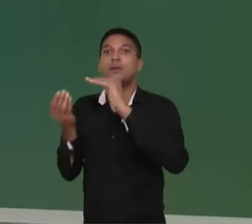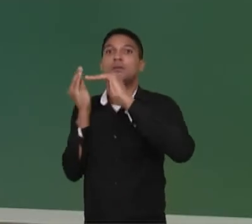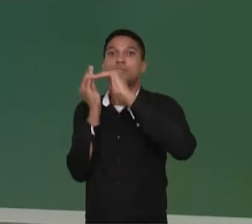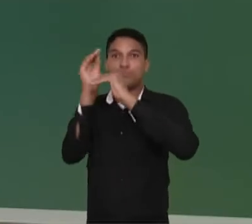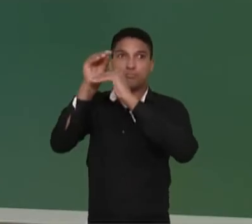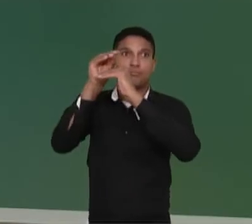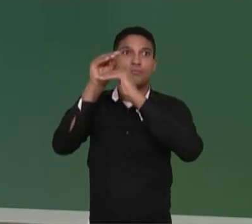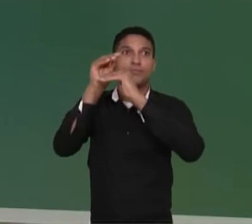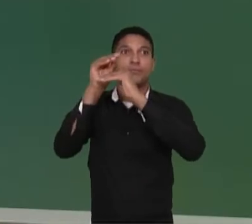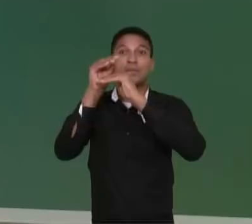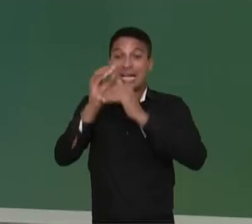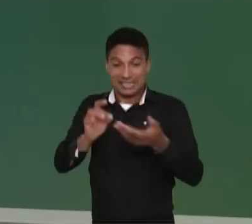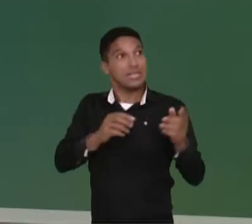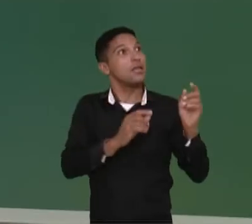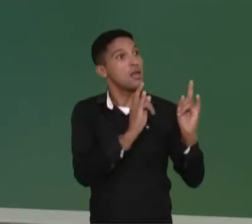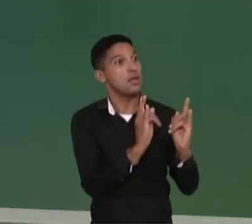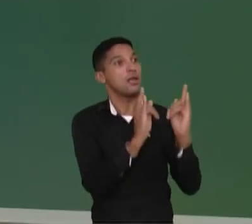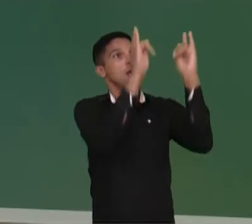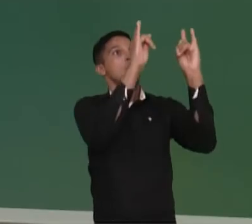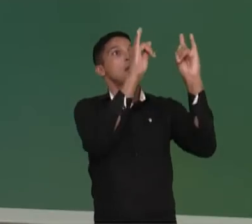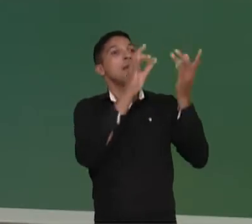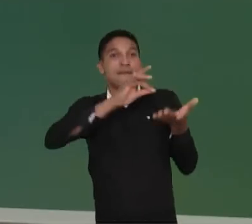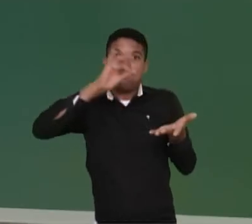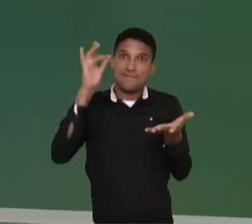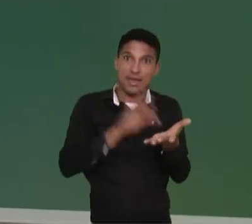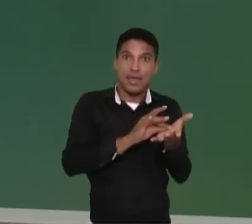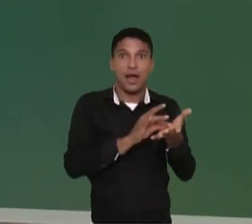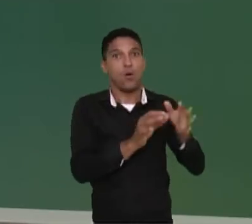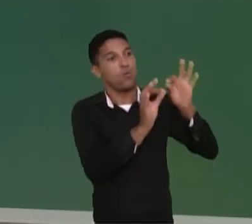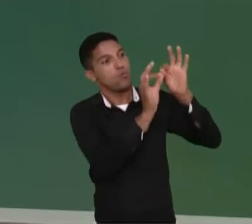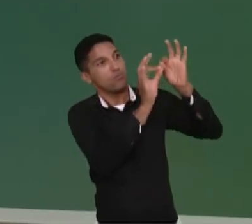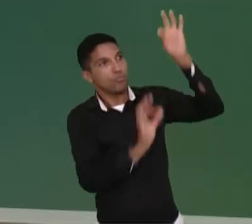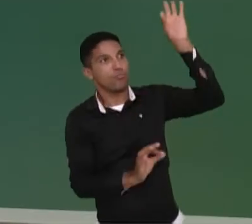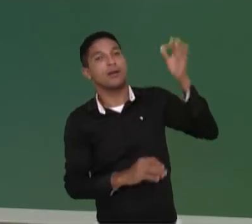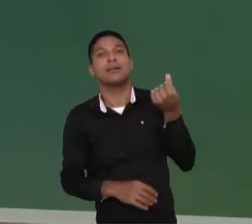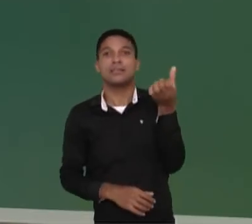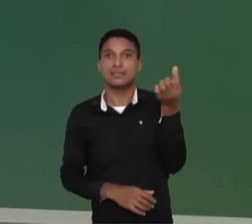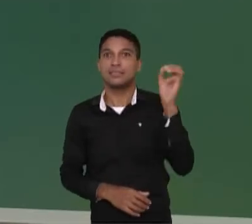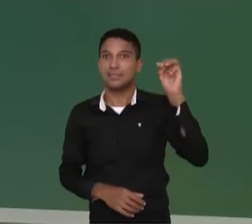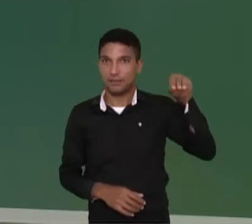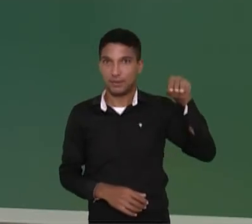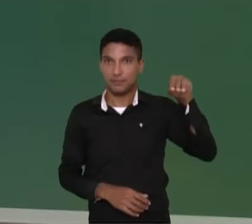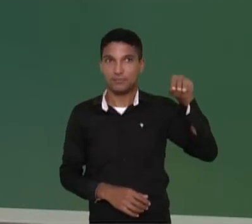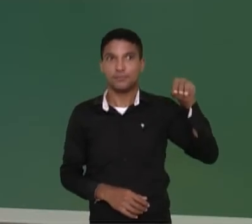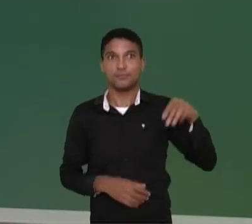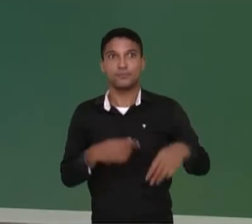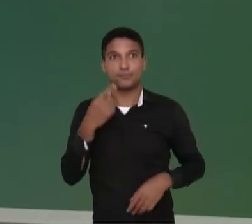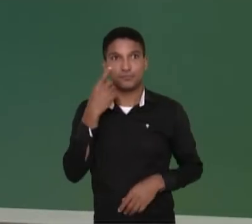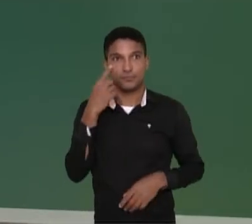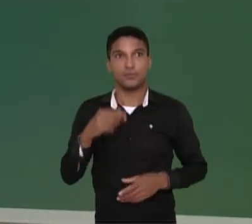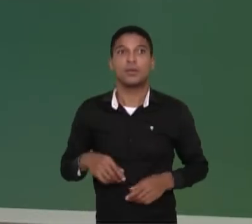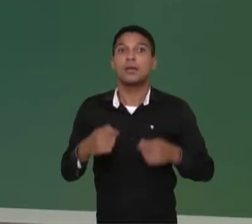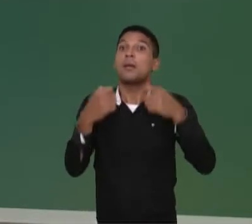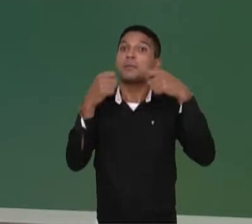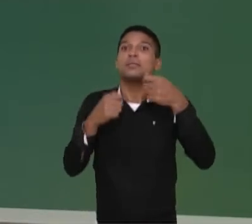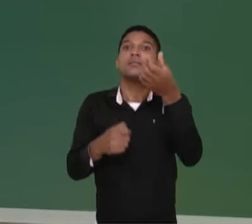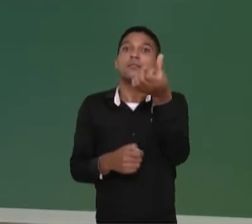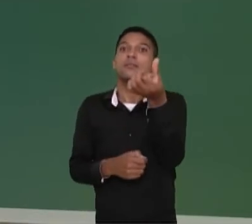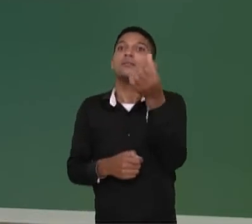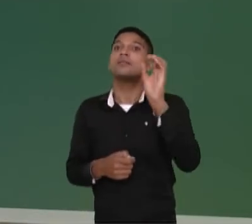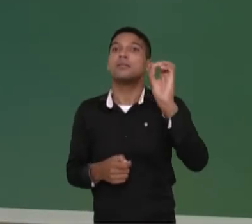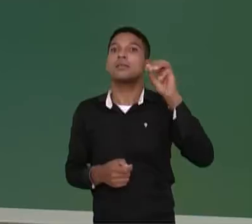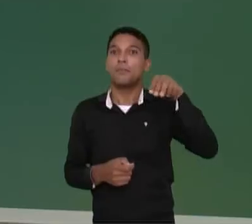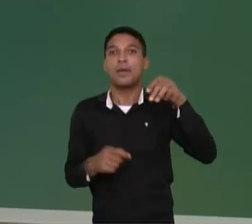centímetros. Qual a medida real? 60 metros, mas eu tenho que lembrar o quê? Converter metro